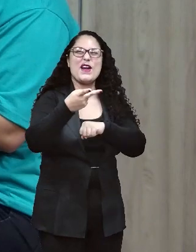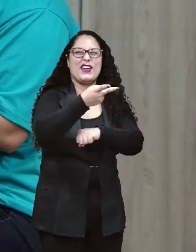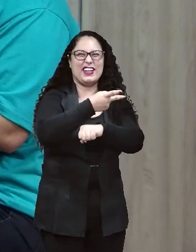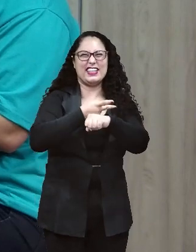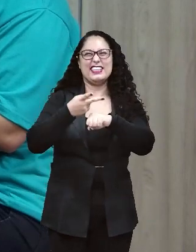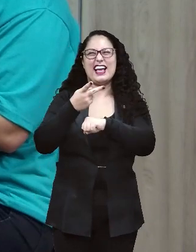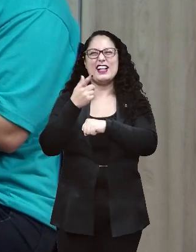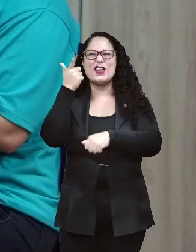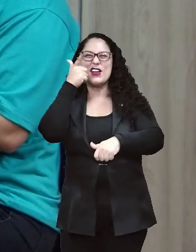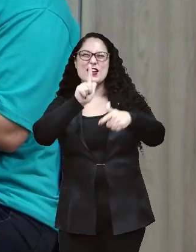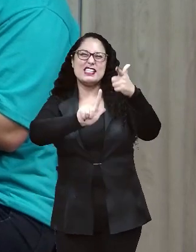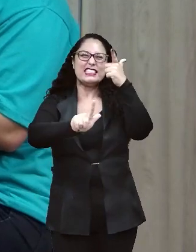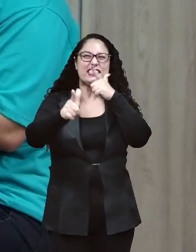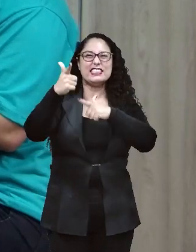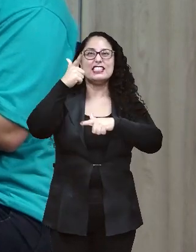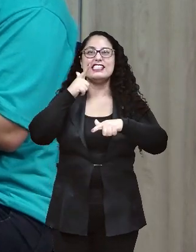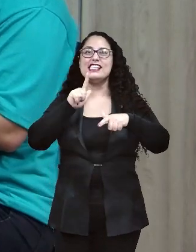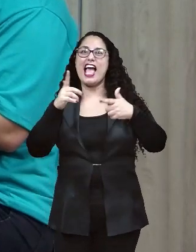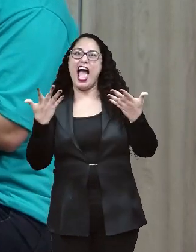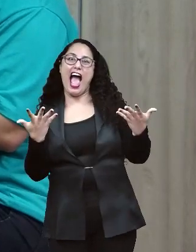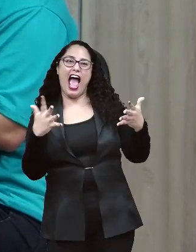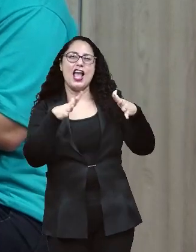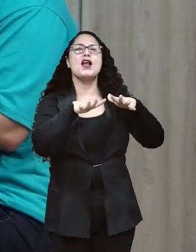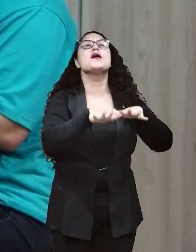procurando alcançar a inclusão.